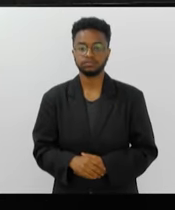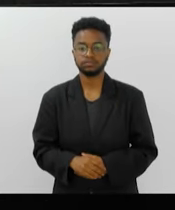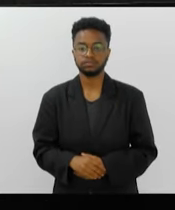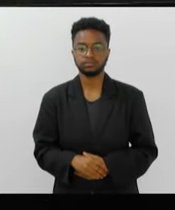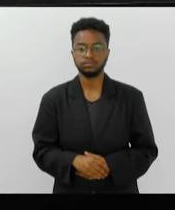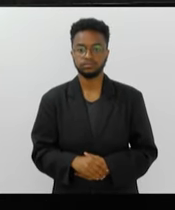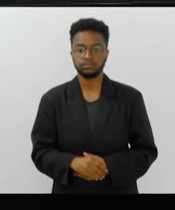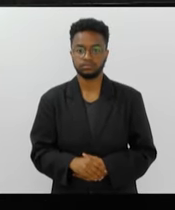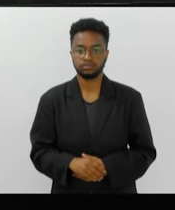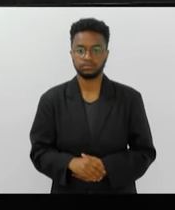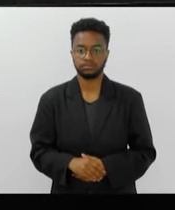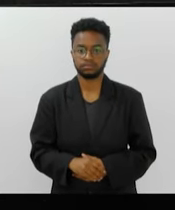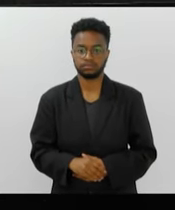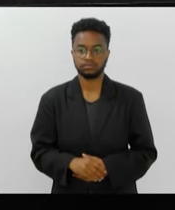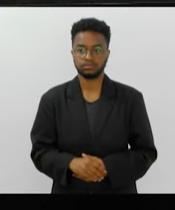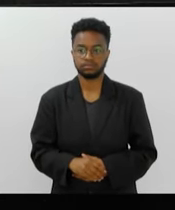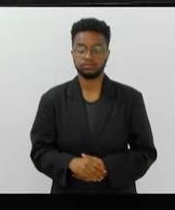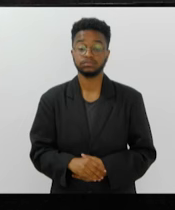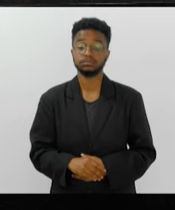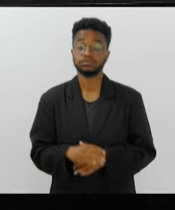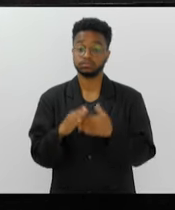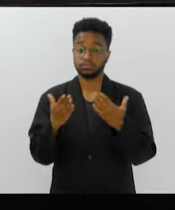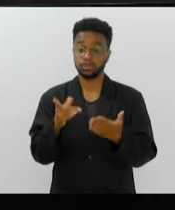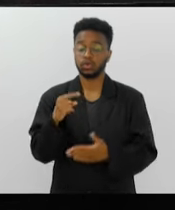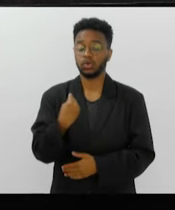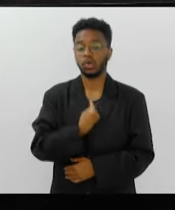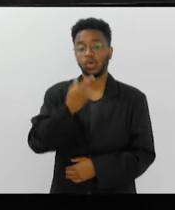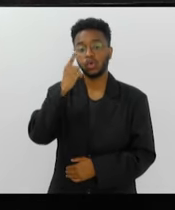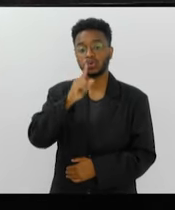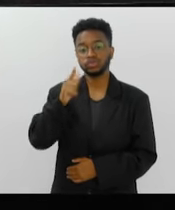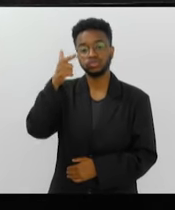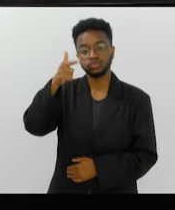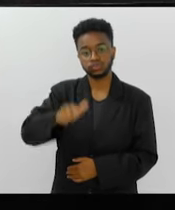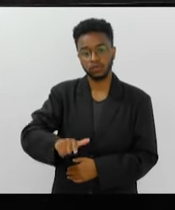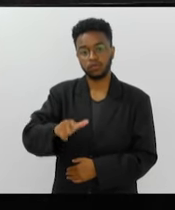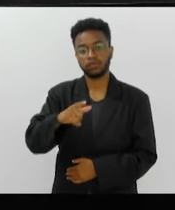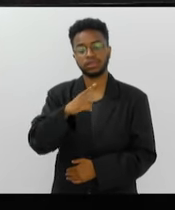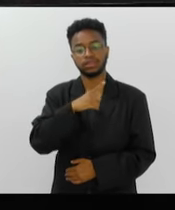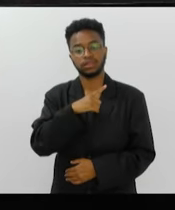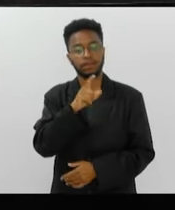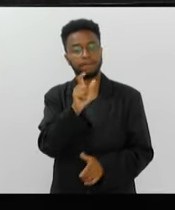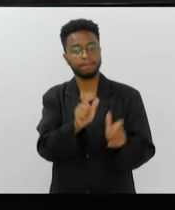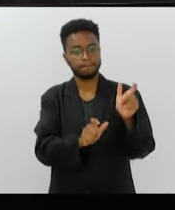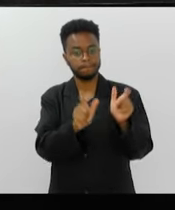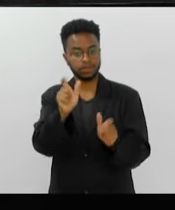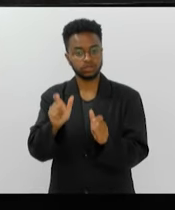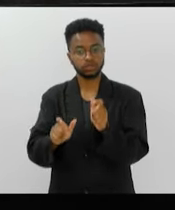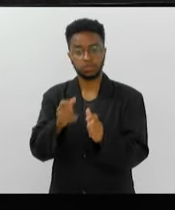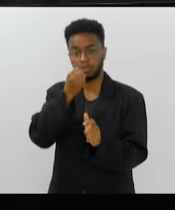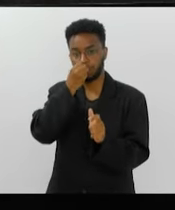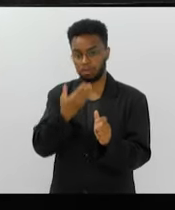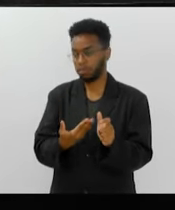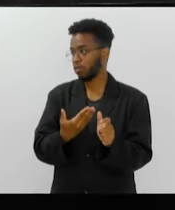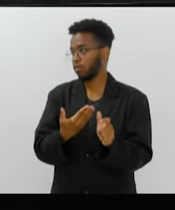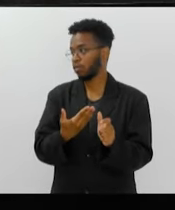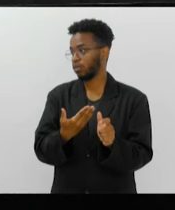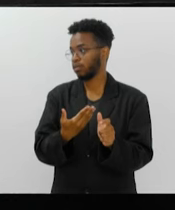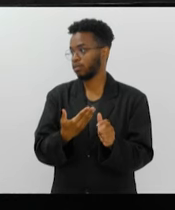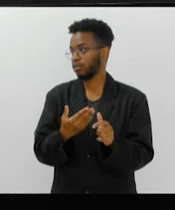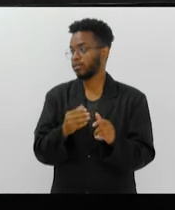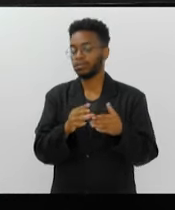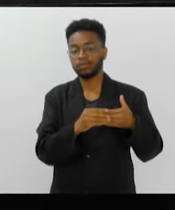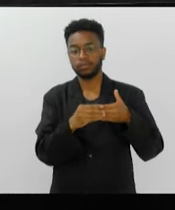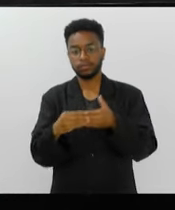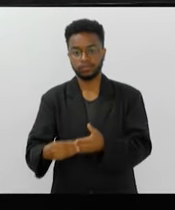democracia e para que a gente possa novamente ter alguém de bem no Palácio do